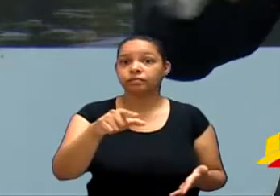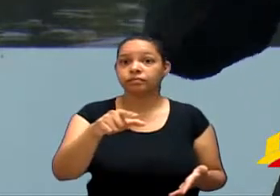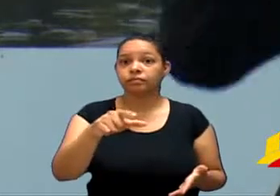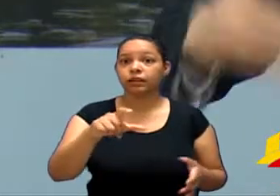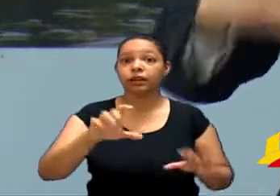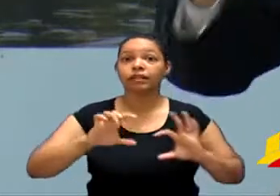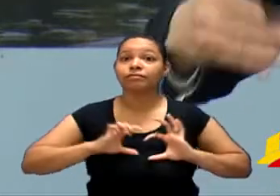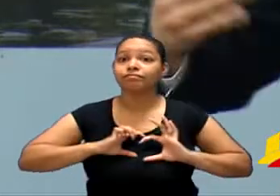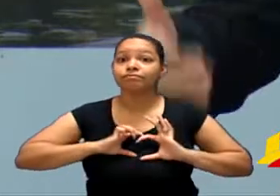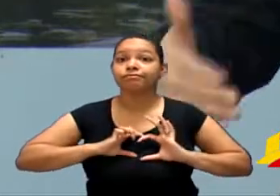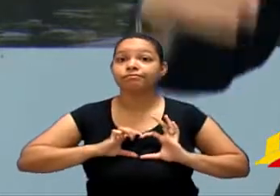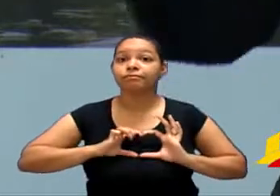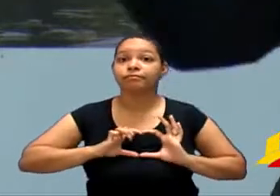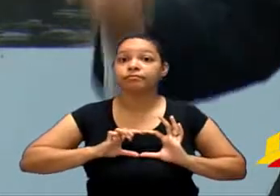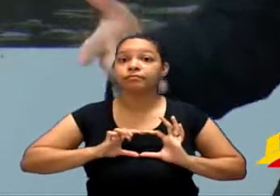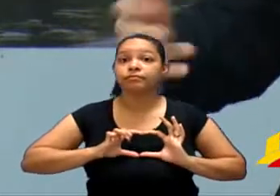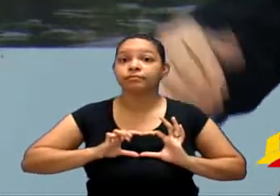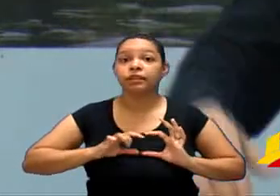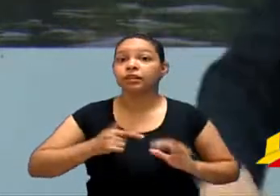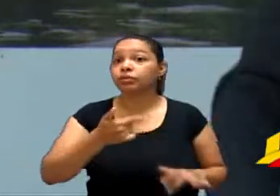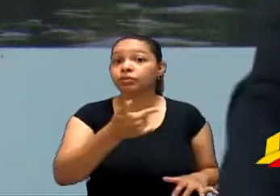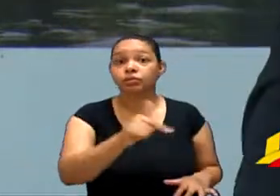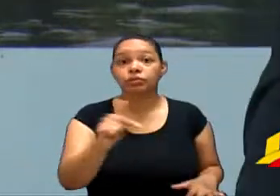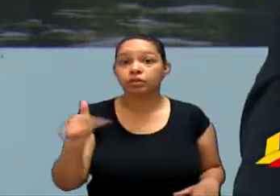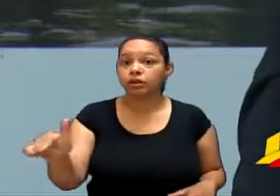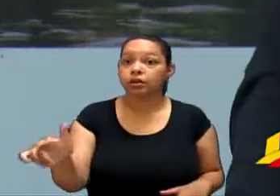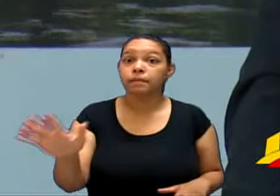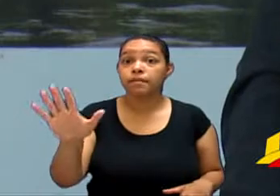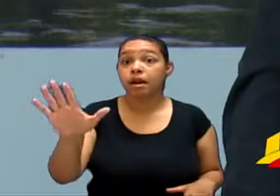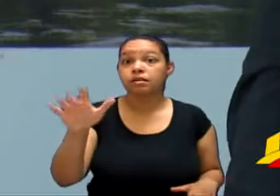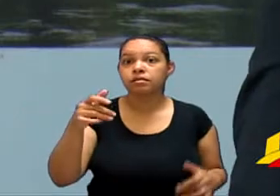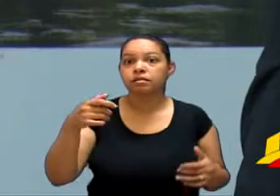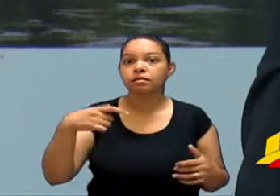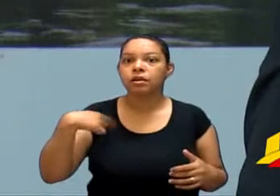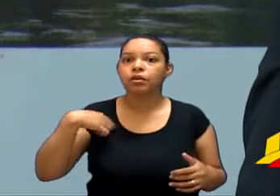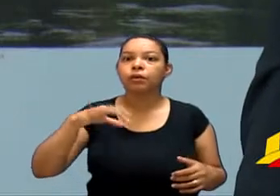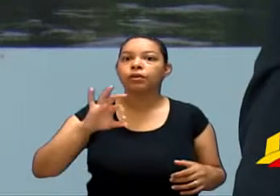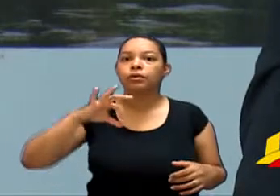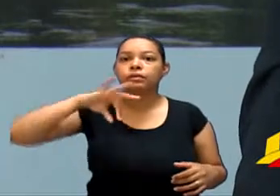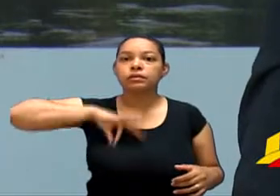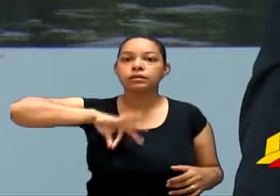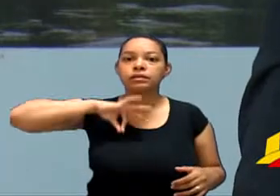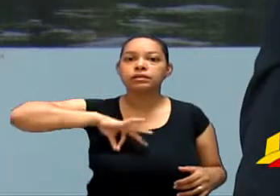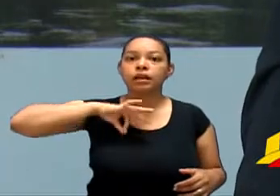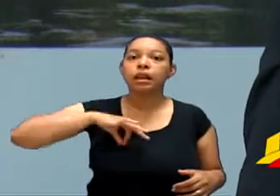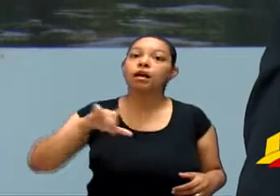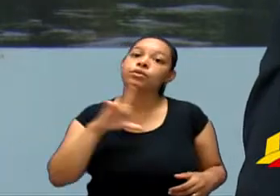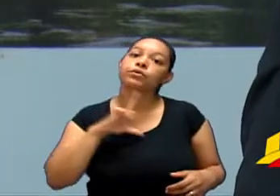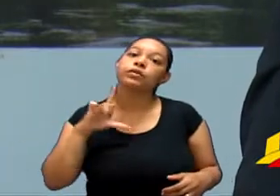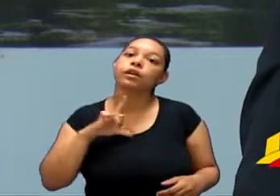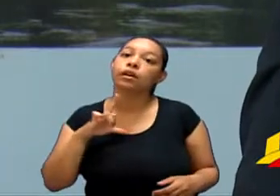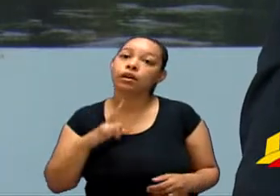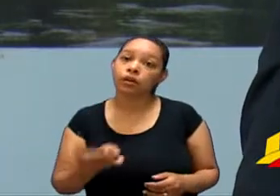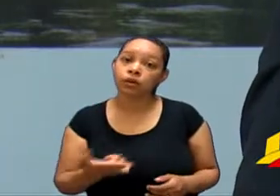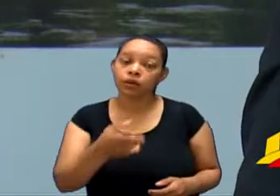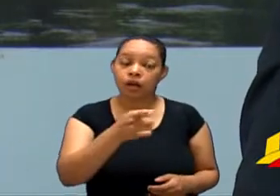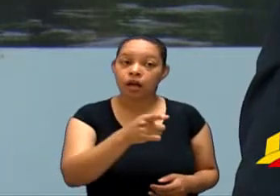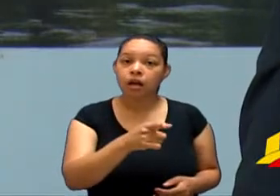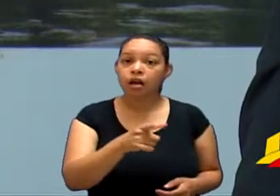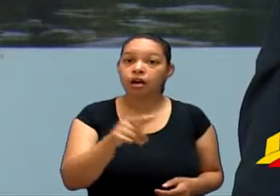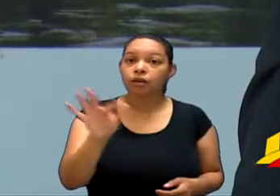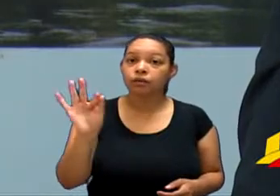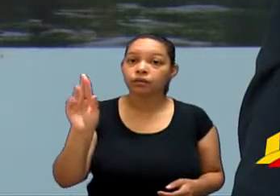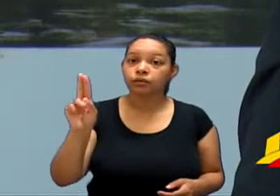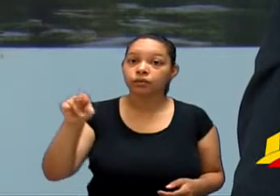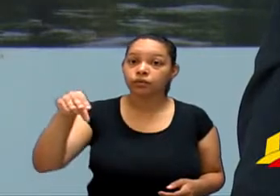mas todo final de mês eu recolho parte do meu salário para funserv e eu quero colaborar um pouquinho com a função serve também